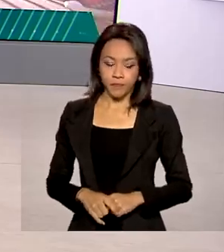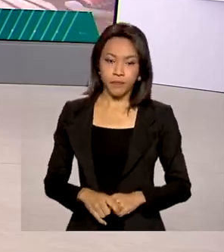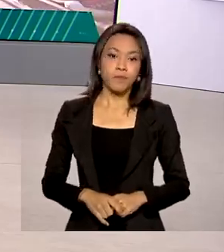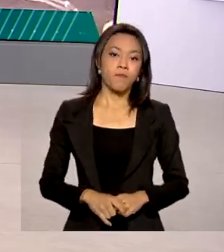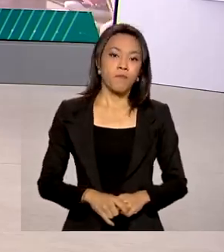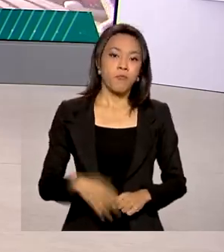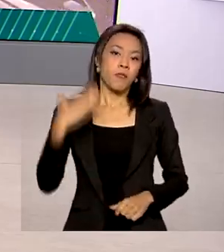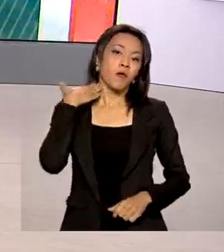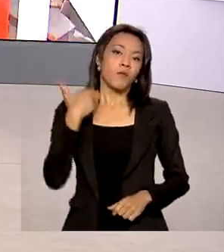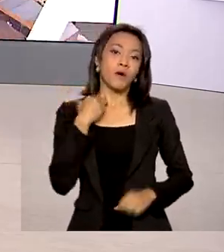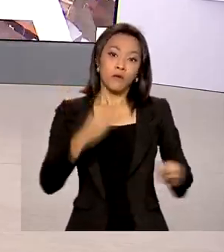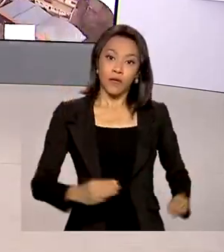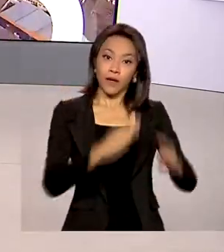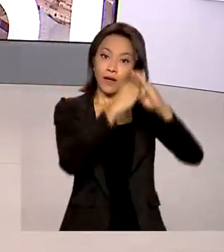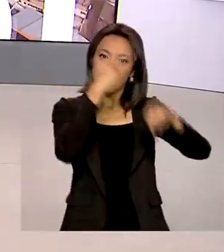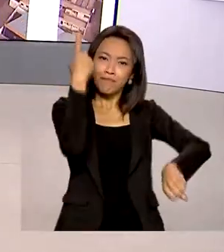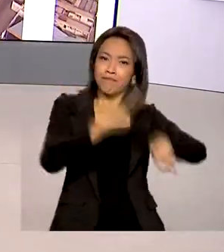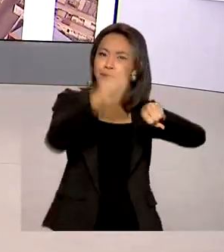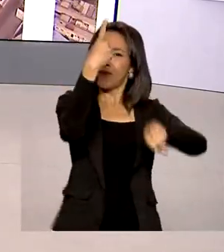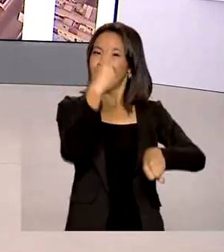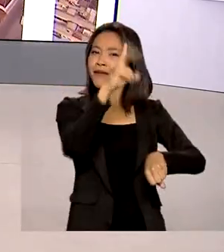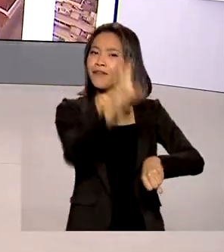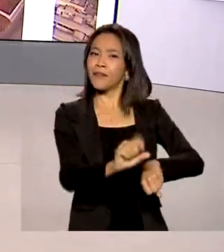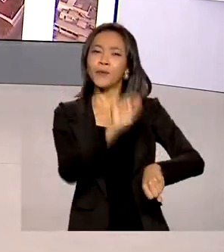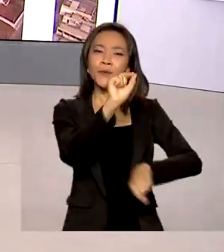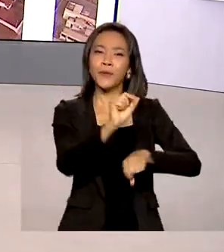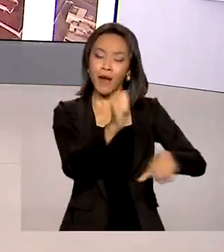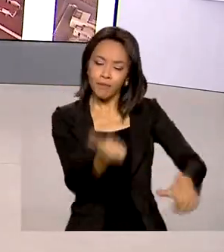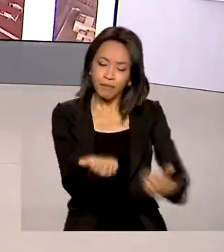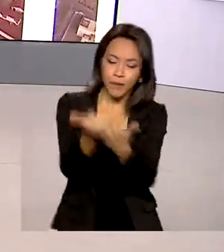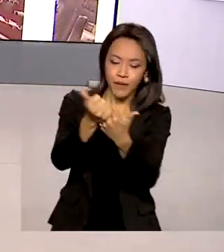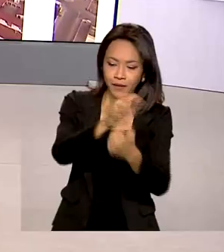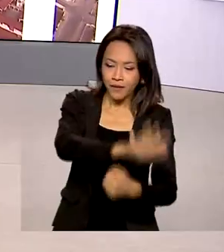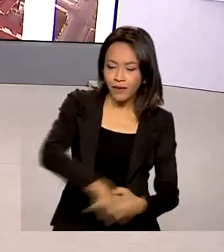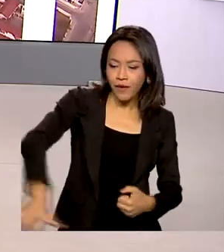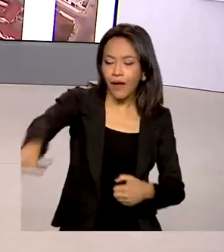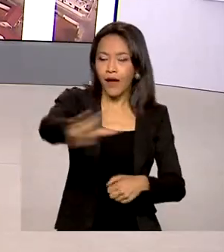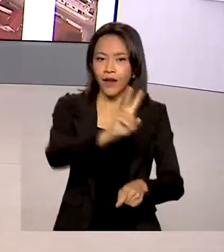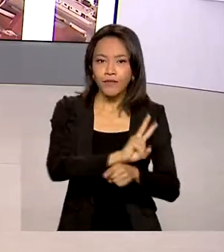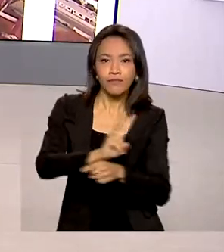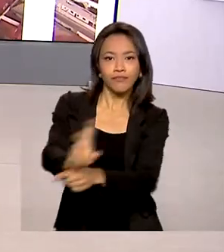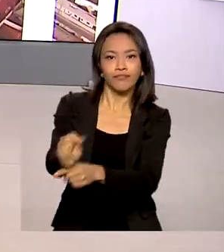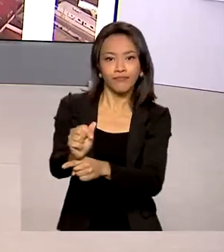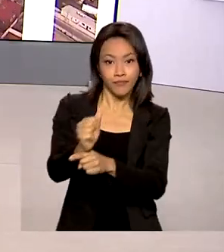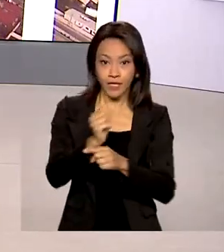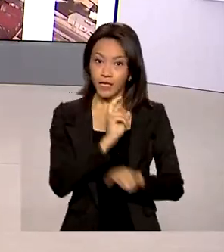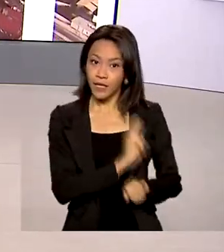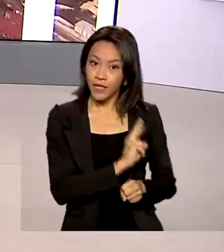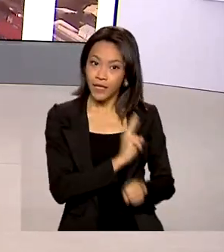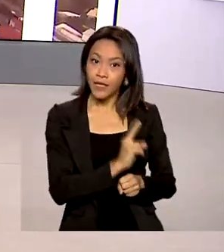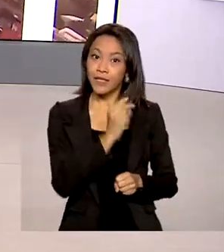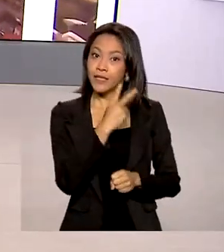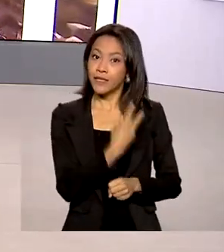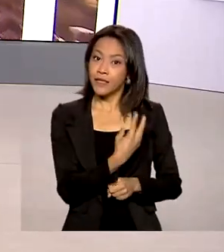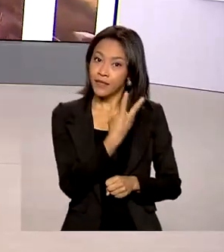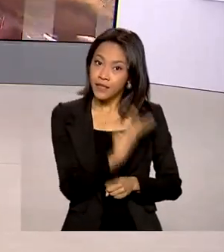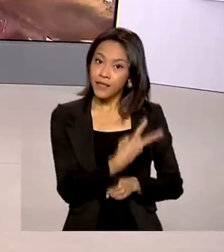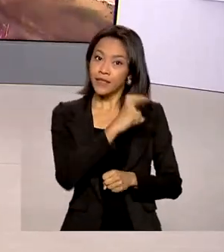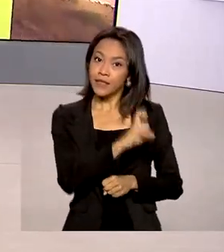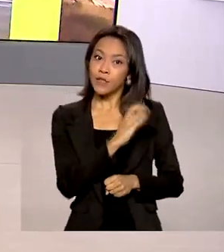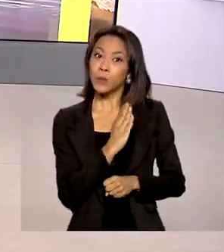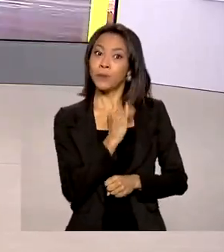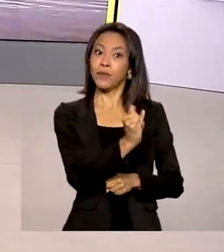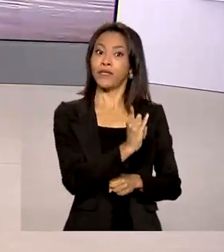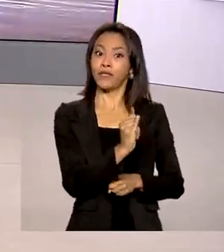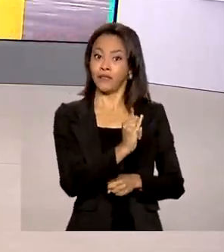Oi e a caixa participa pela primeira vez do plano Safra e reservou 35 bilhões de reais de crédito para o